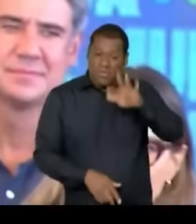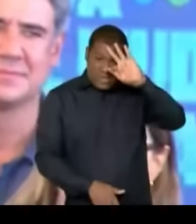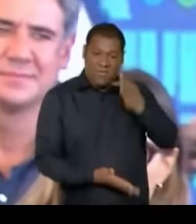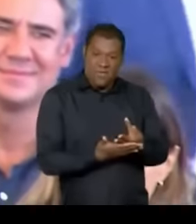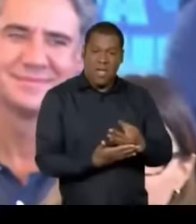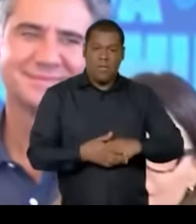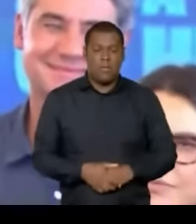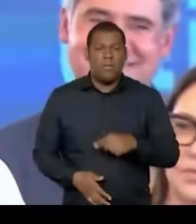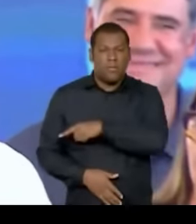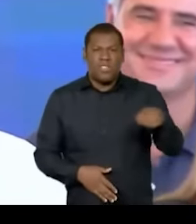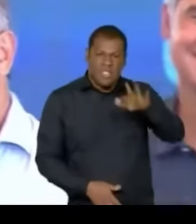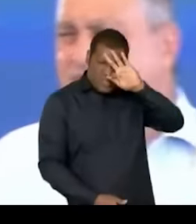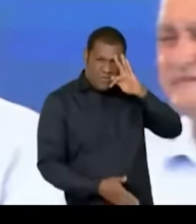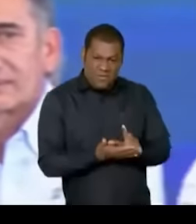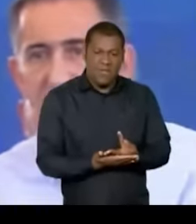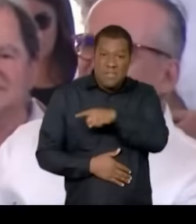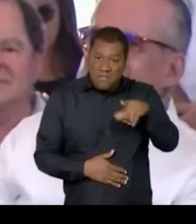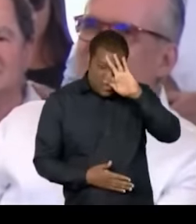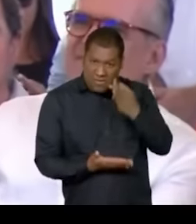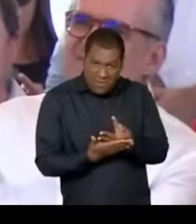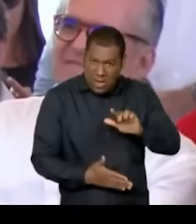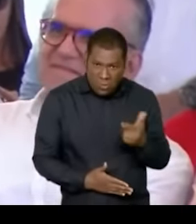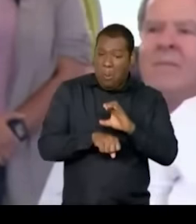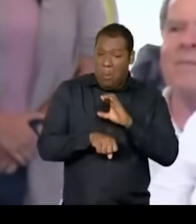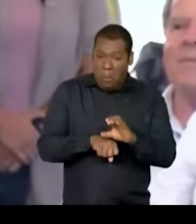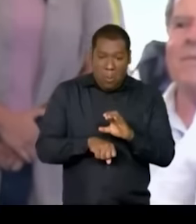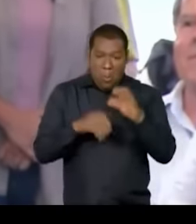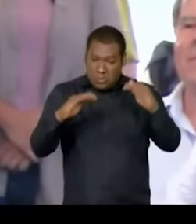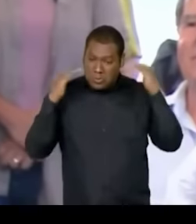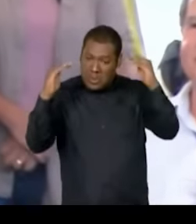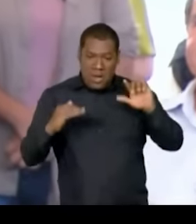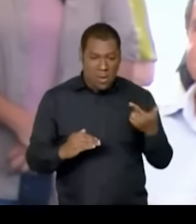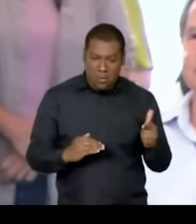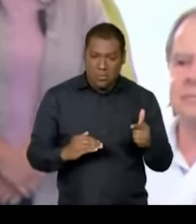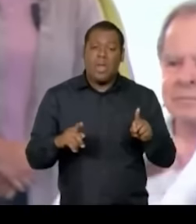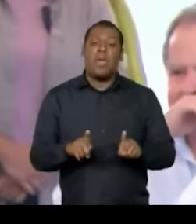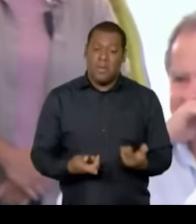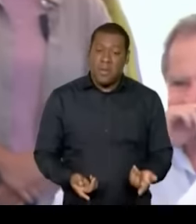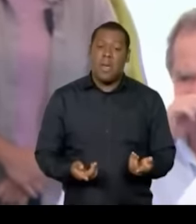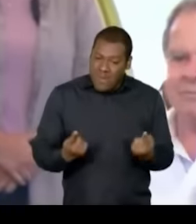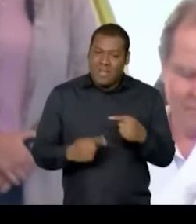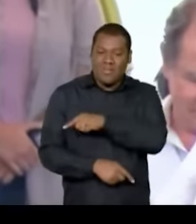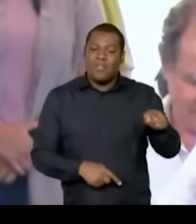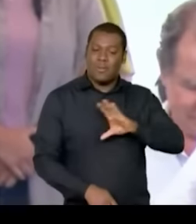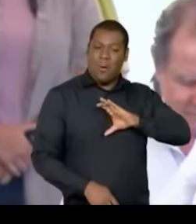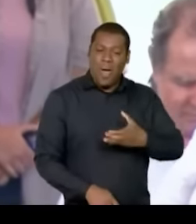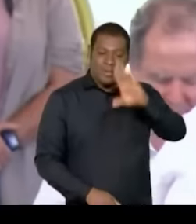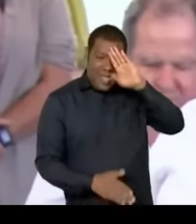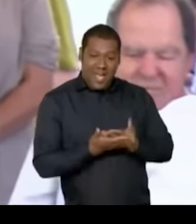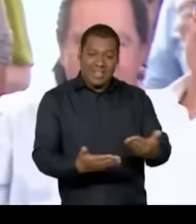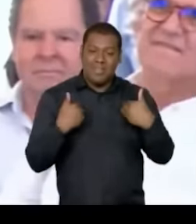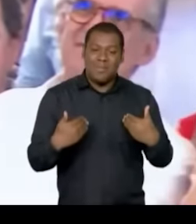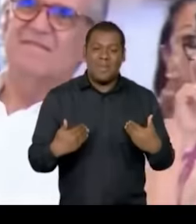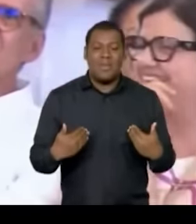por causa da Fé por causa da crença de vocês se vocês não tivessem fé vocês votarem em mim foi um ato de fé foi um ato